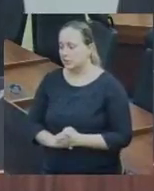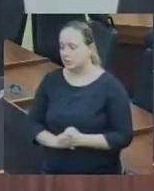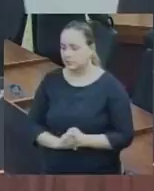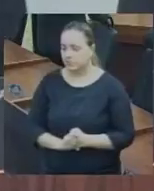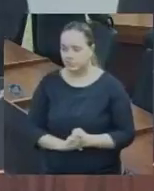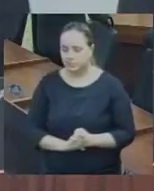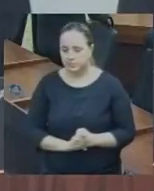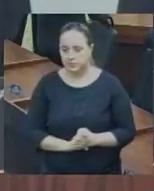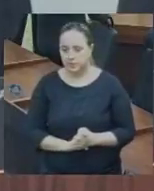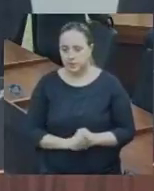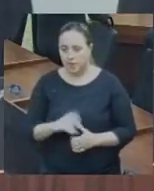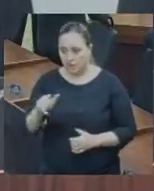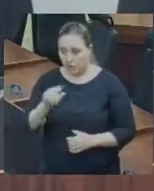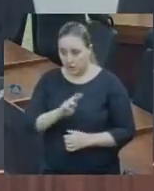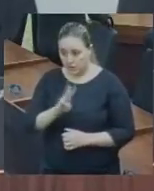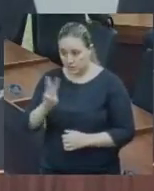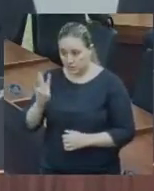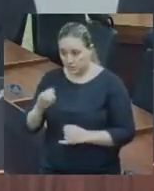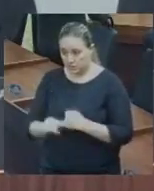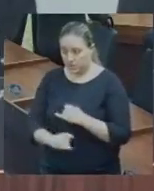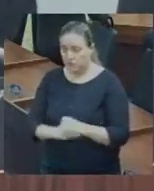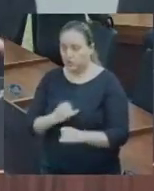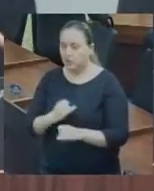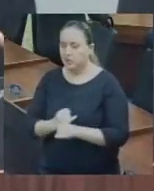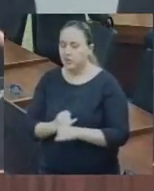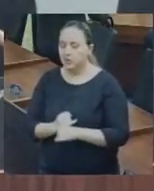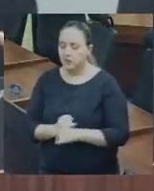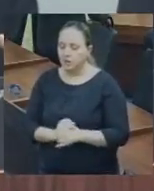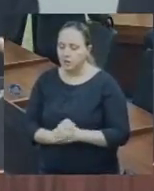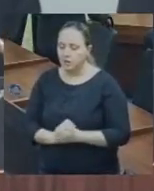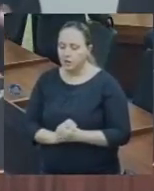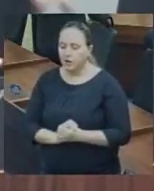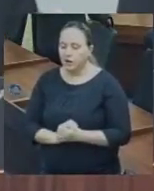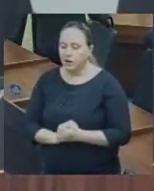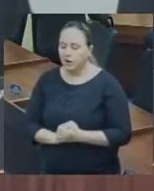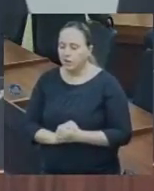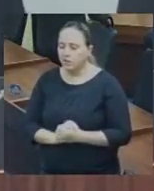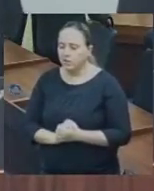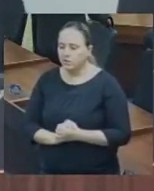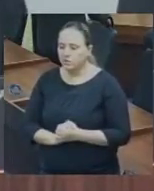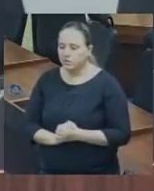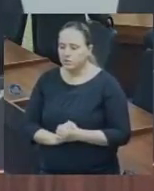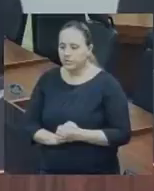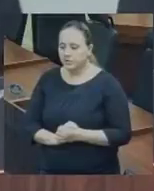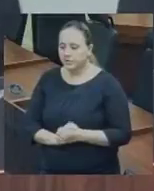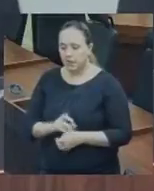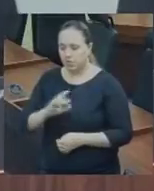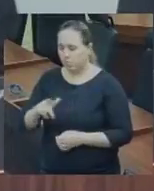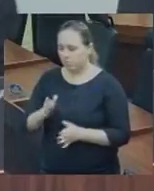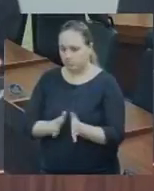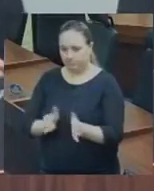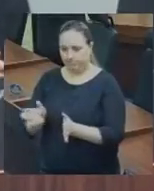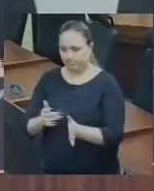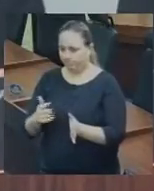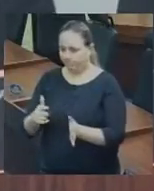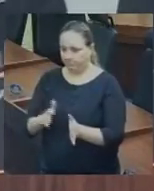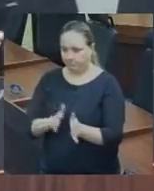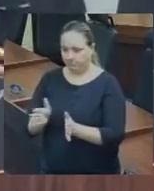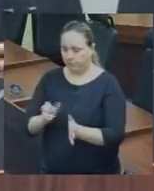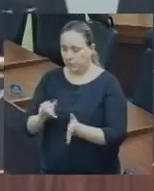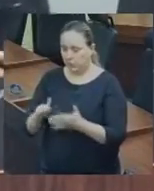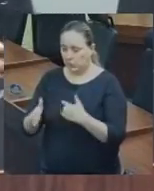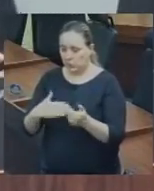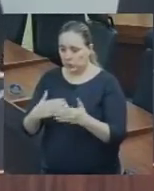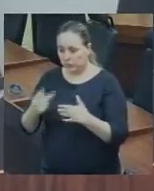site é é com um é impressionantemente não acessível a qualquer pessoa que vá